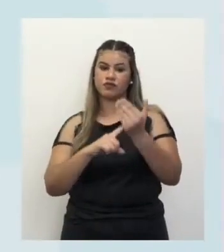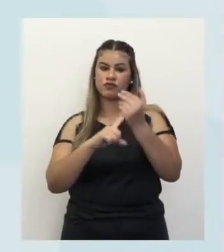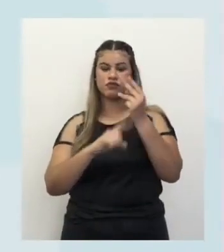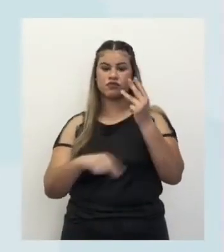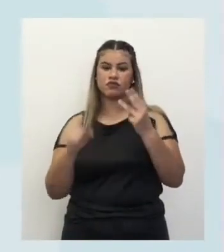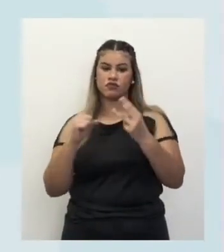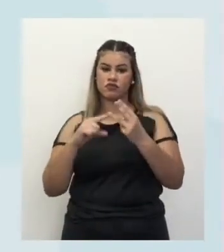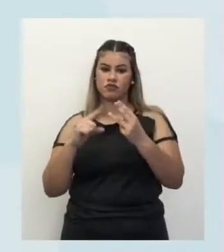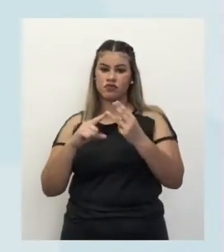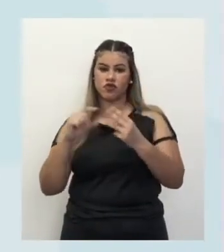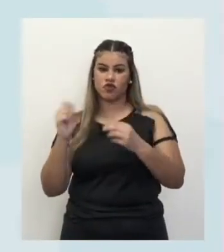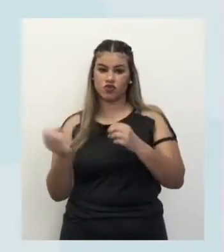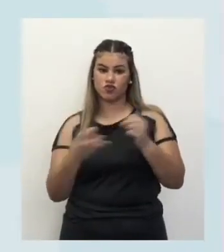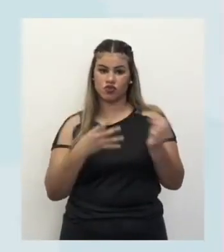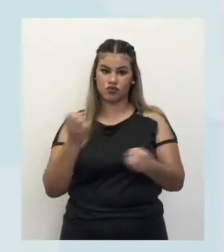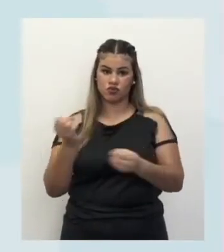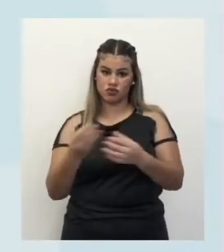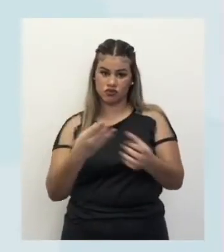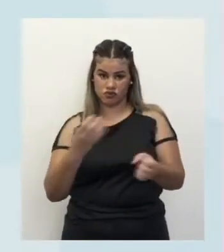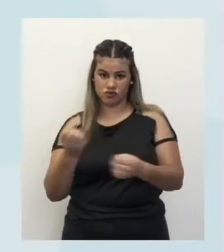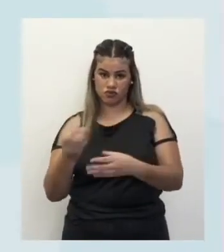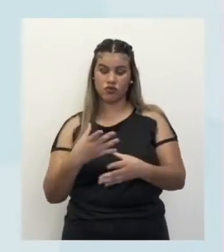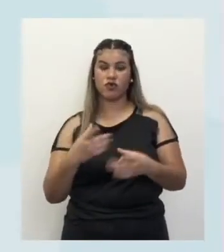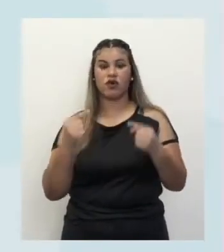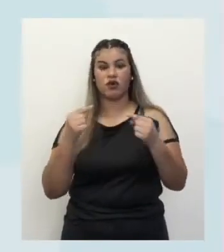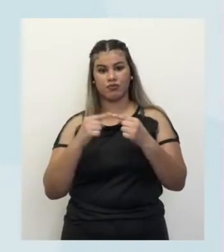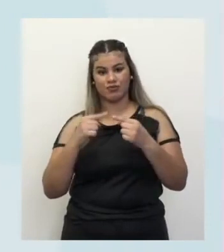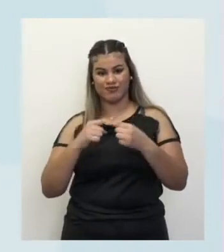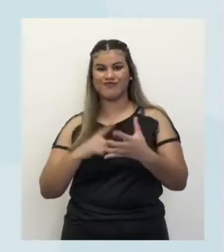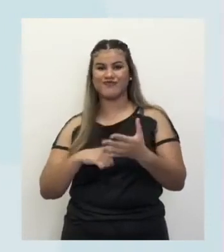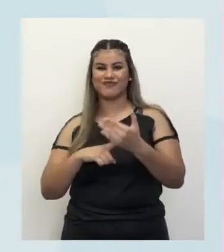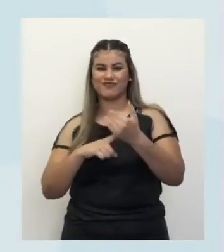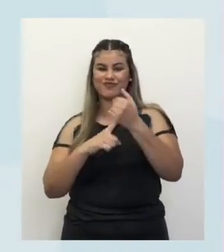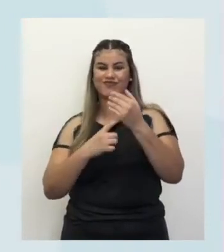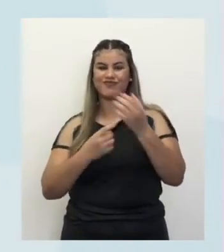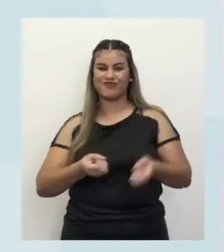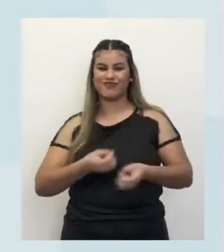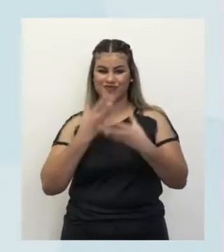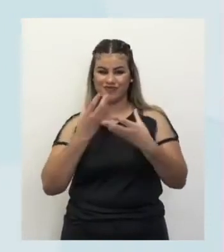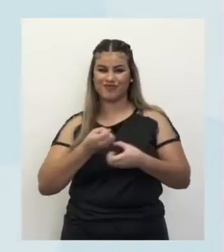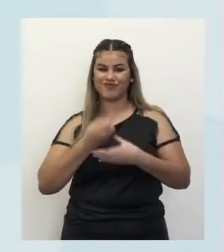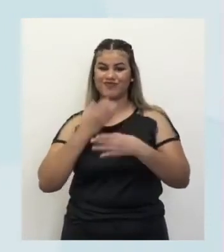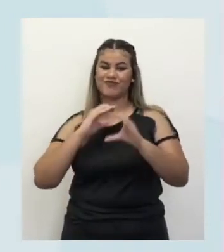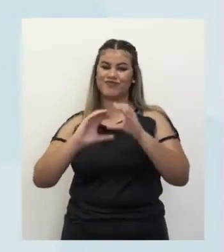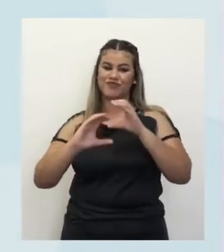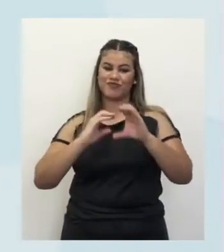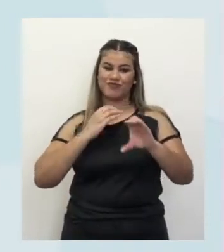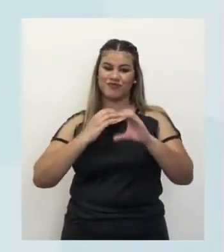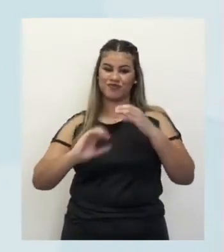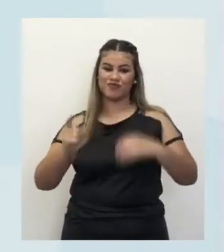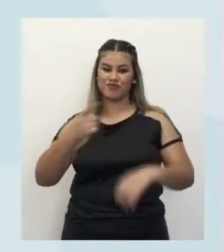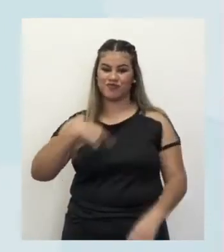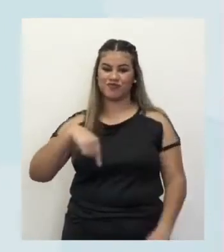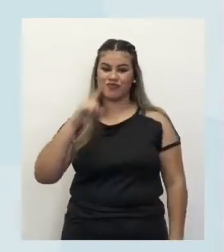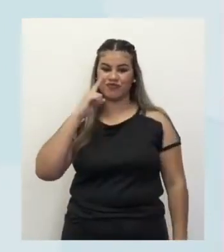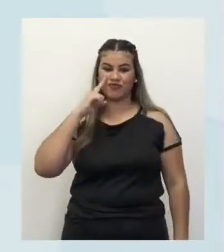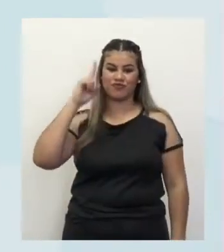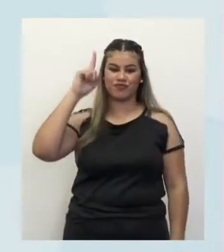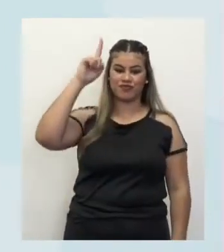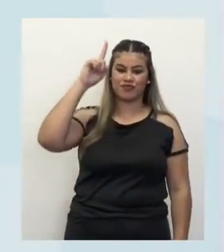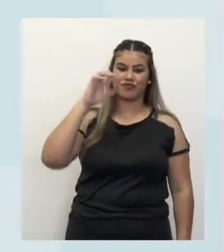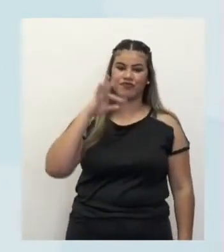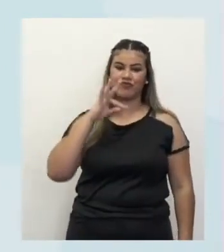inovação. Também baseada nessas redes de tecnologia de informação e comunicação que a gente chama de TIC. Então, ou